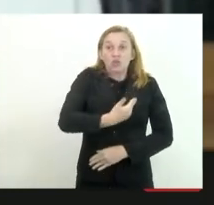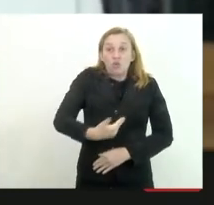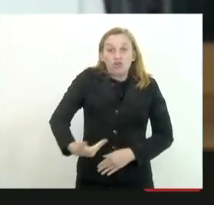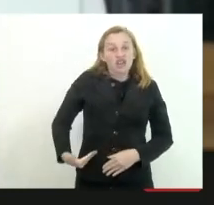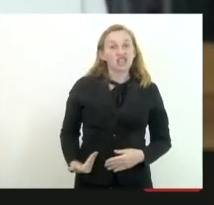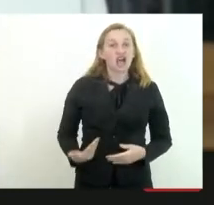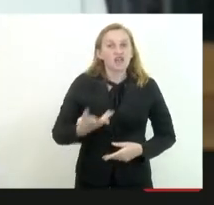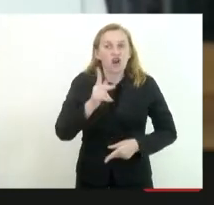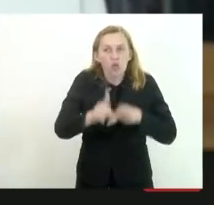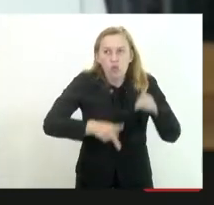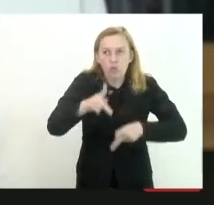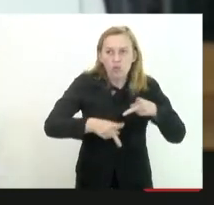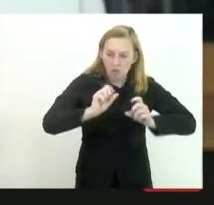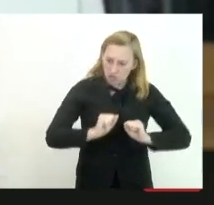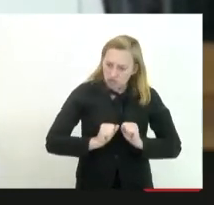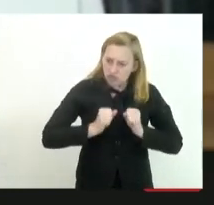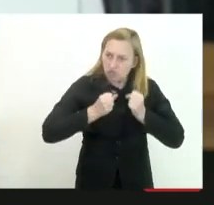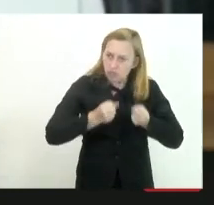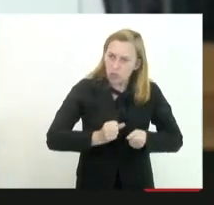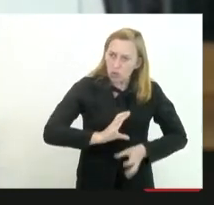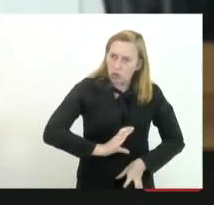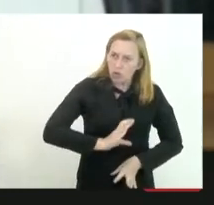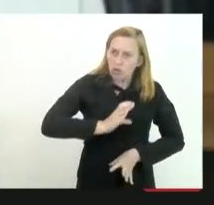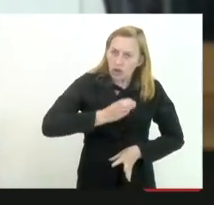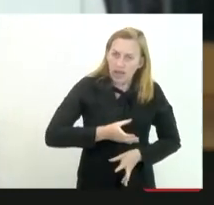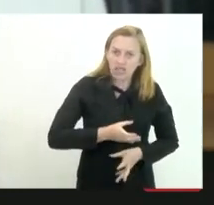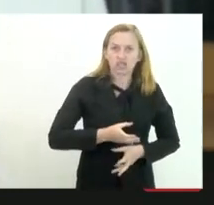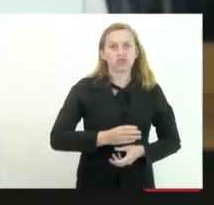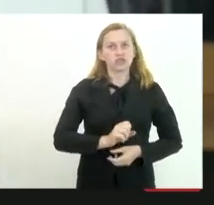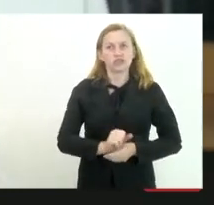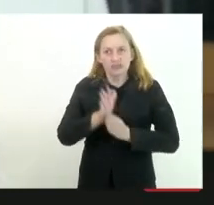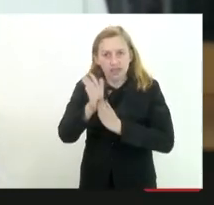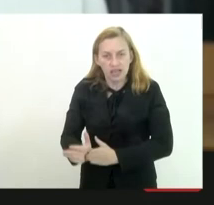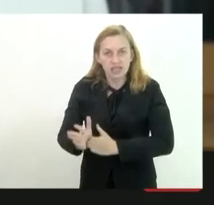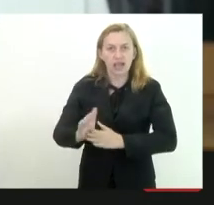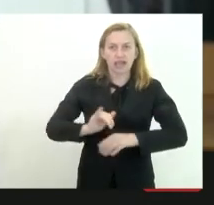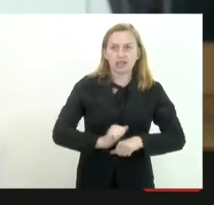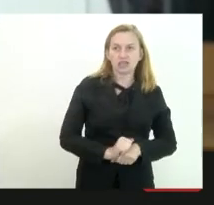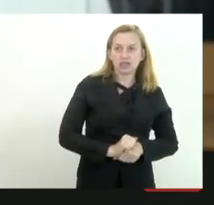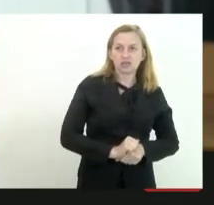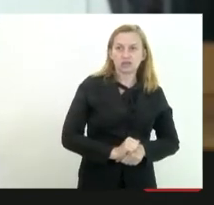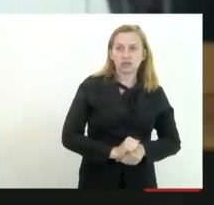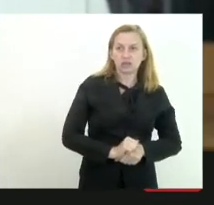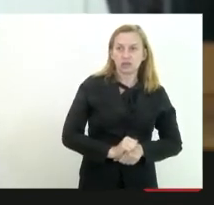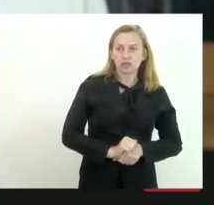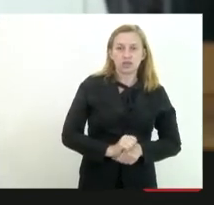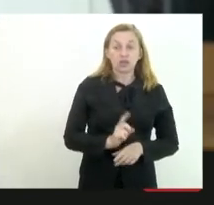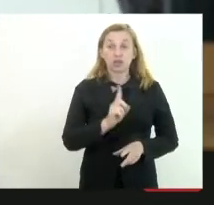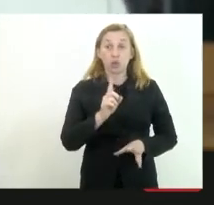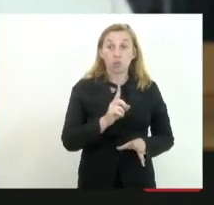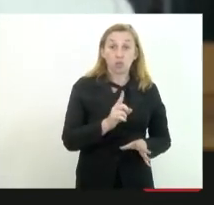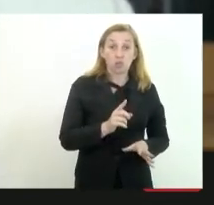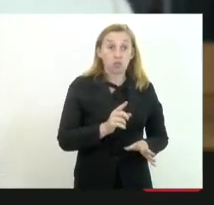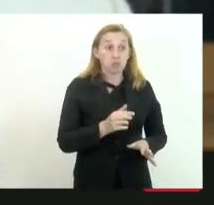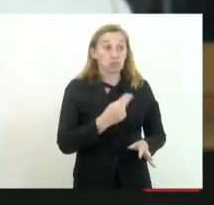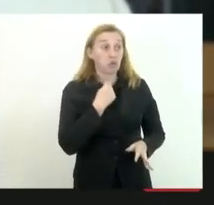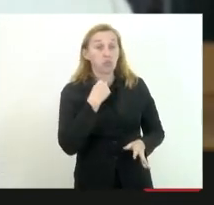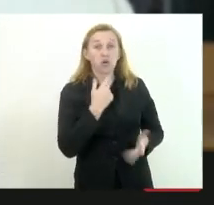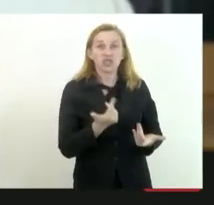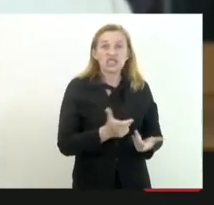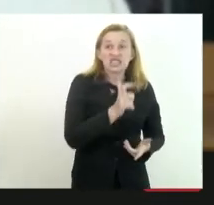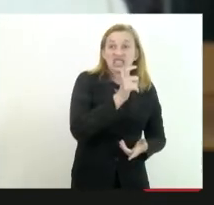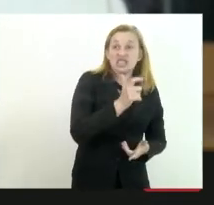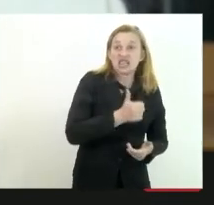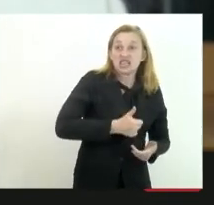com integridade de coração e com perícia de mãos. O fator aí altera o produto. Não pode ser